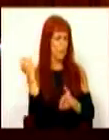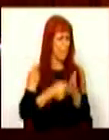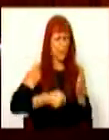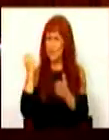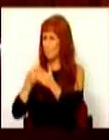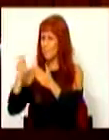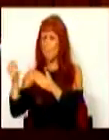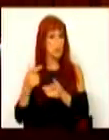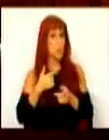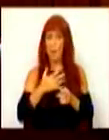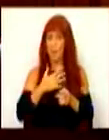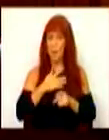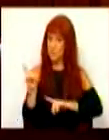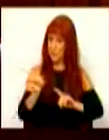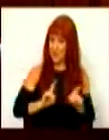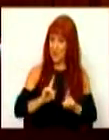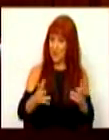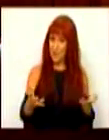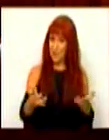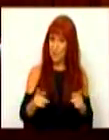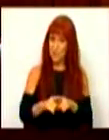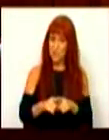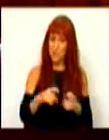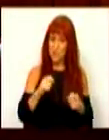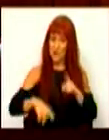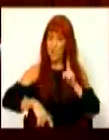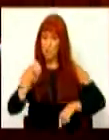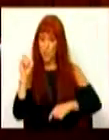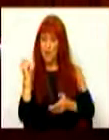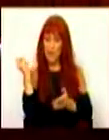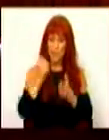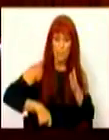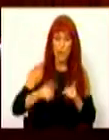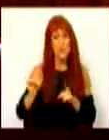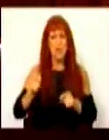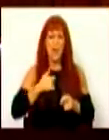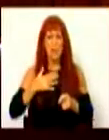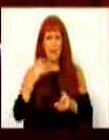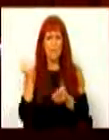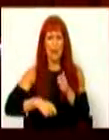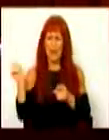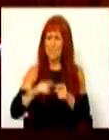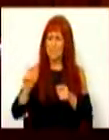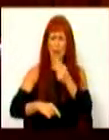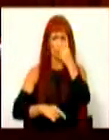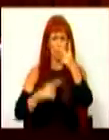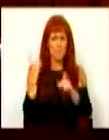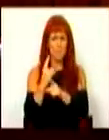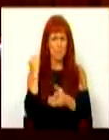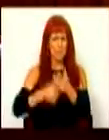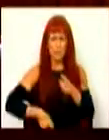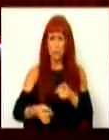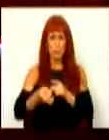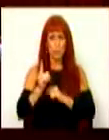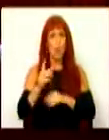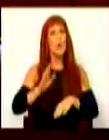E nós não queremos nem fuga aos impostos, nem que as empresas paguem duas vezes o mesmo imposto.